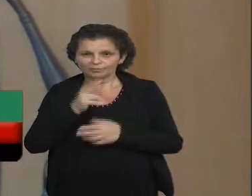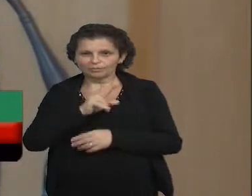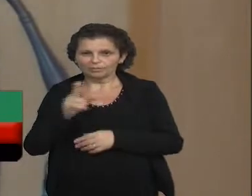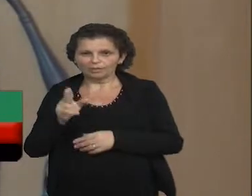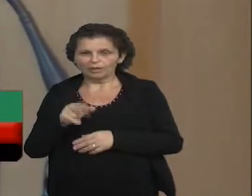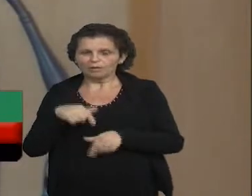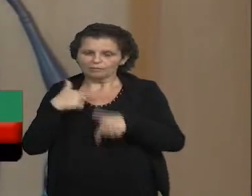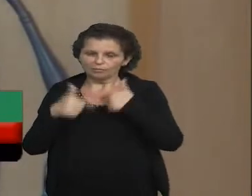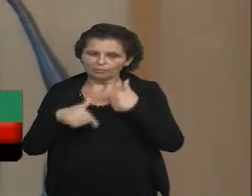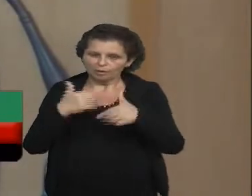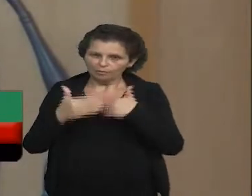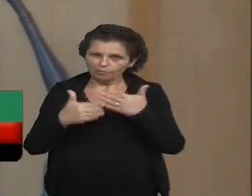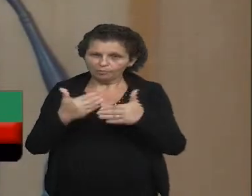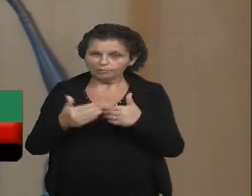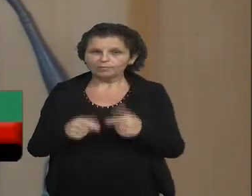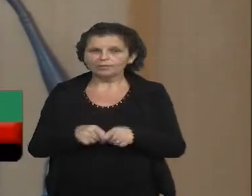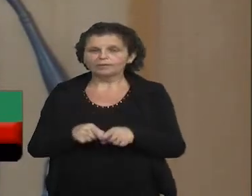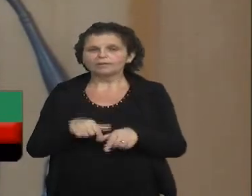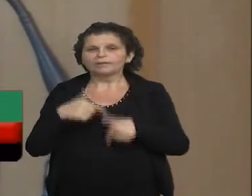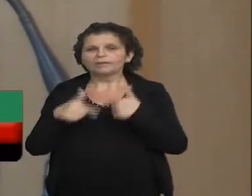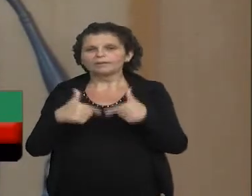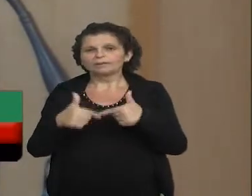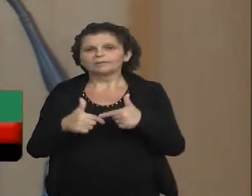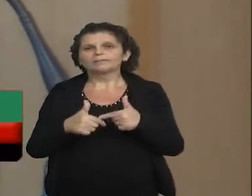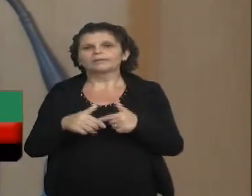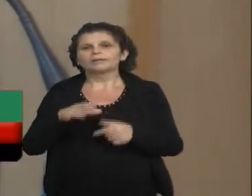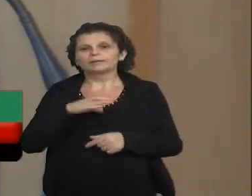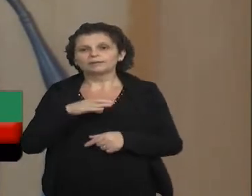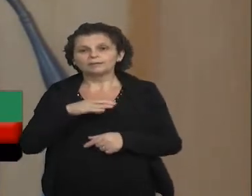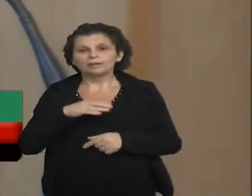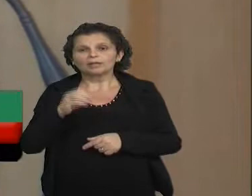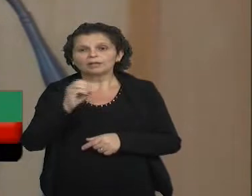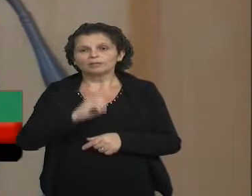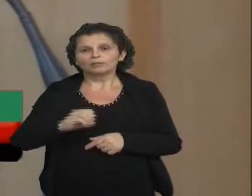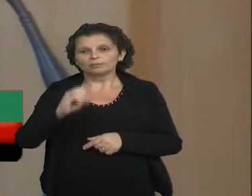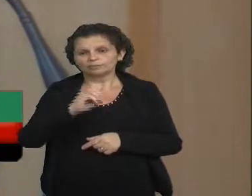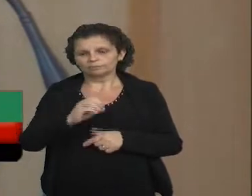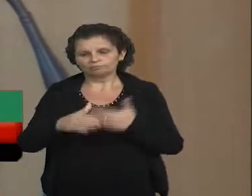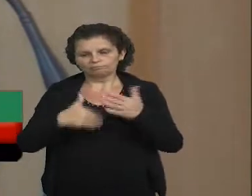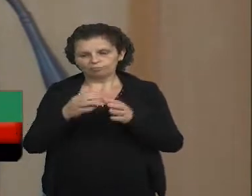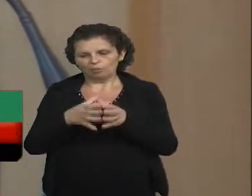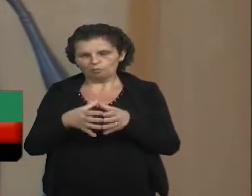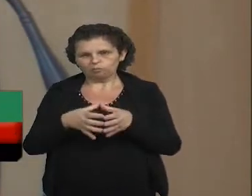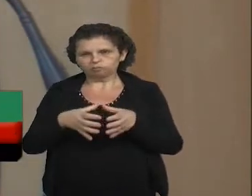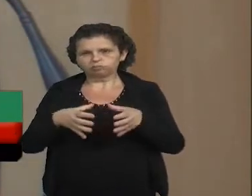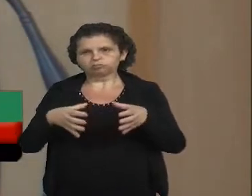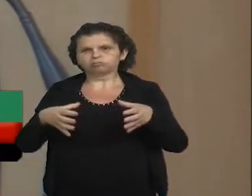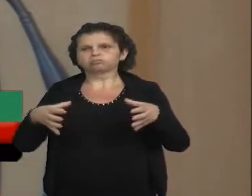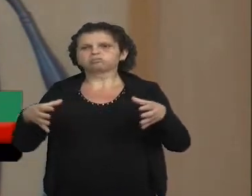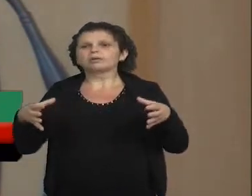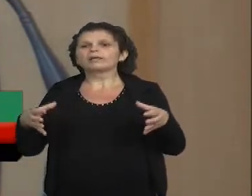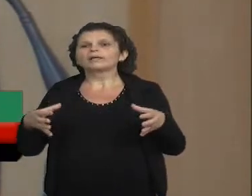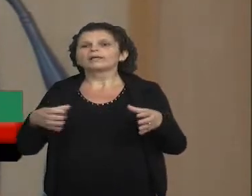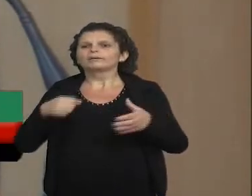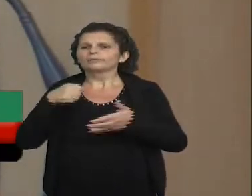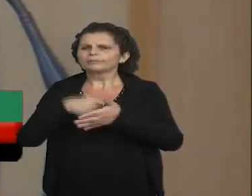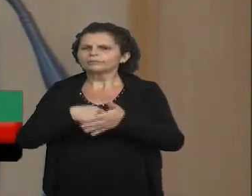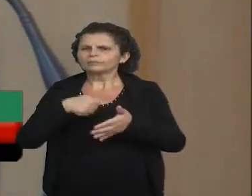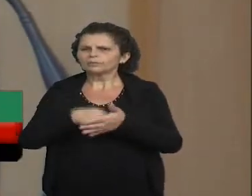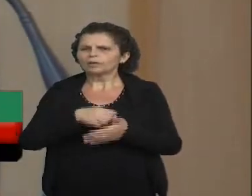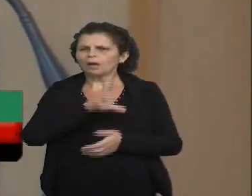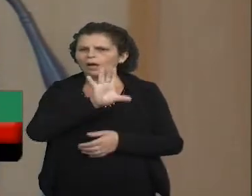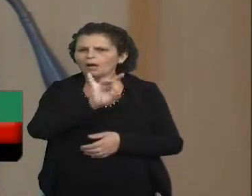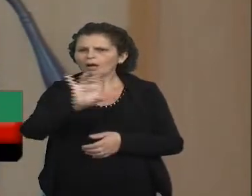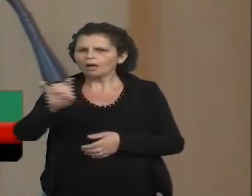que nós estamos trabalhando, é assim que nós vemos trabalhando nessa cidade e é assim que ela vai crescer. E é assim que nós dependemos, cada um de